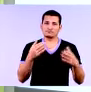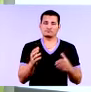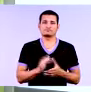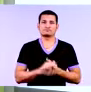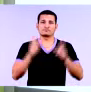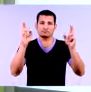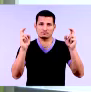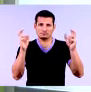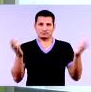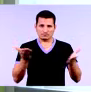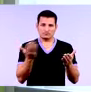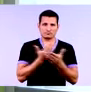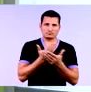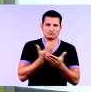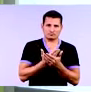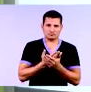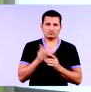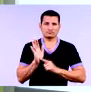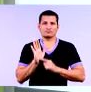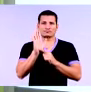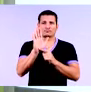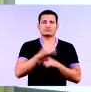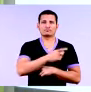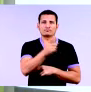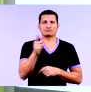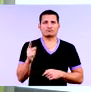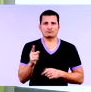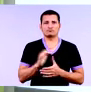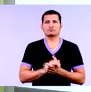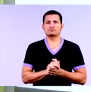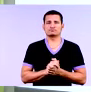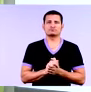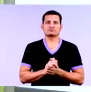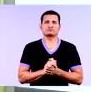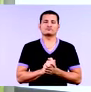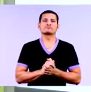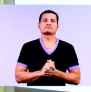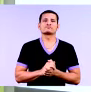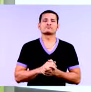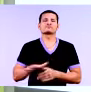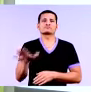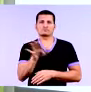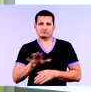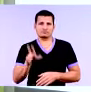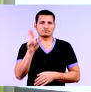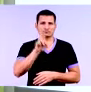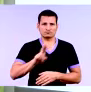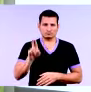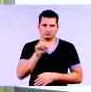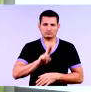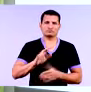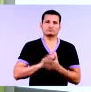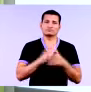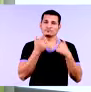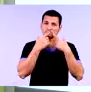nós trabalharemos hoje vão mostrar a vocês um dos ambientes mais utilizados, tanto em